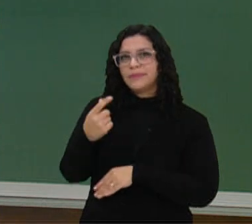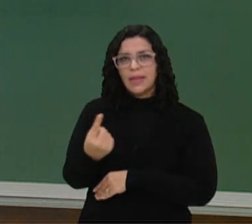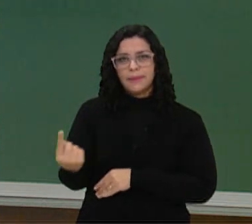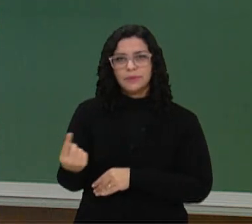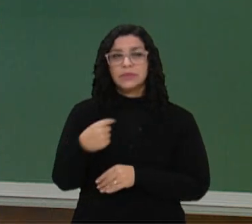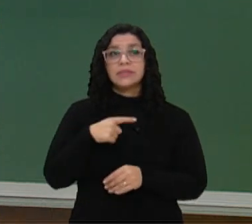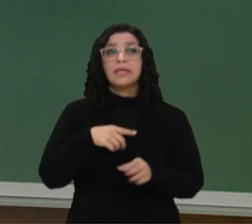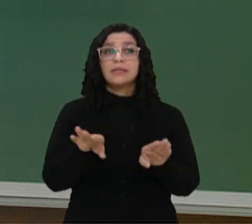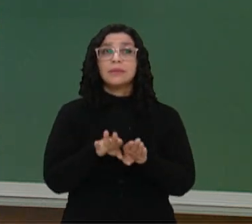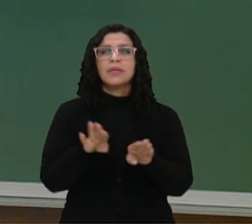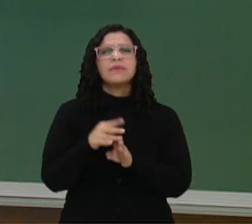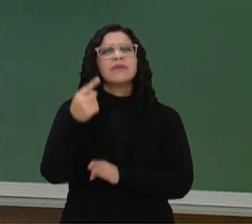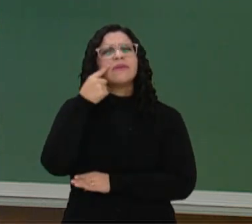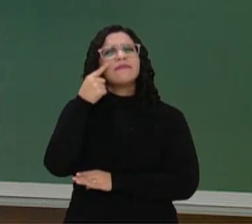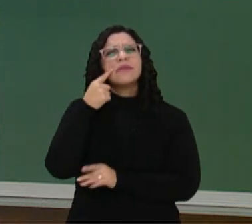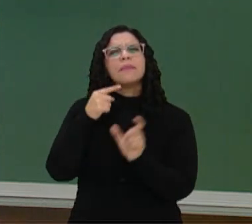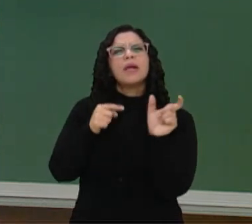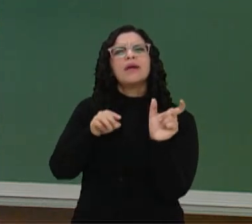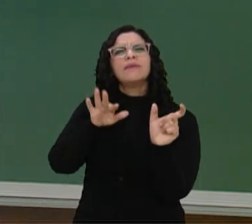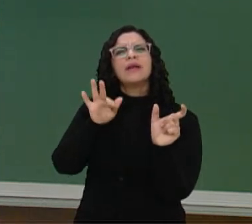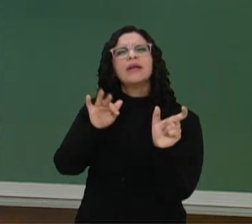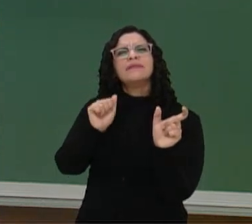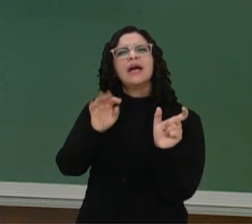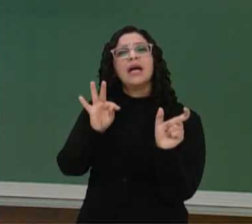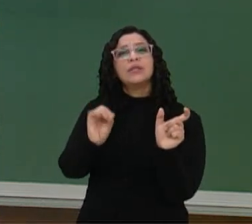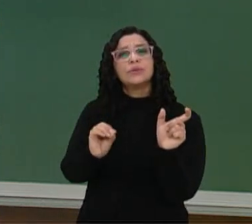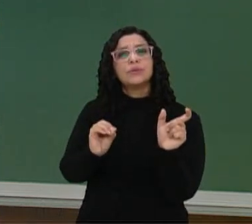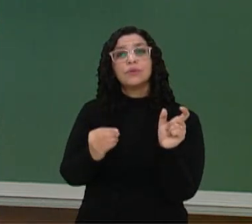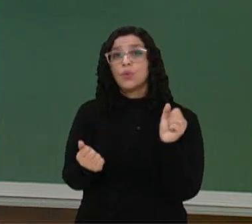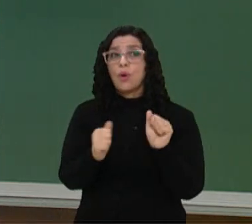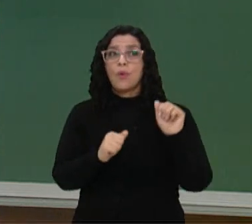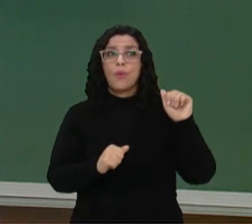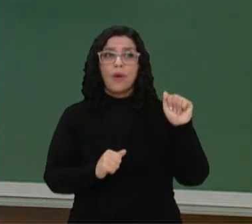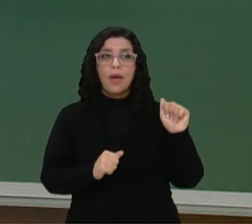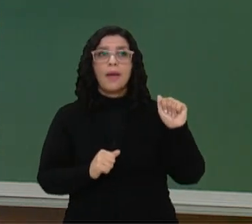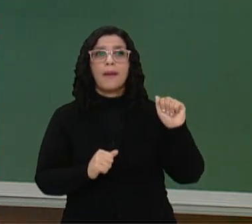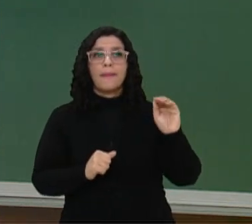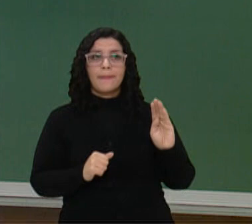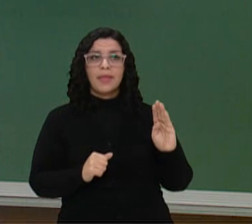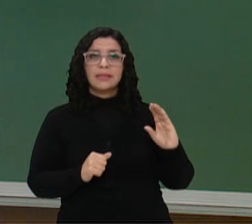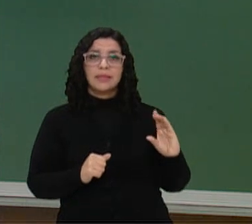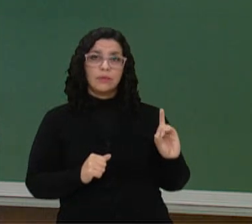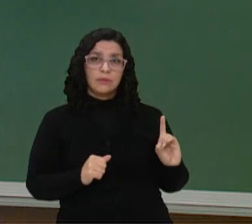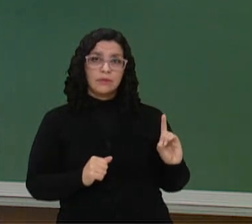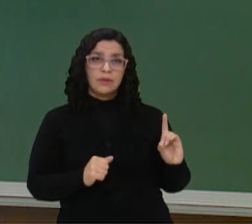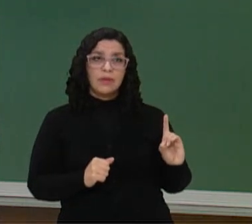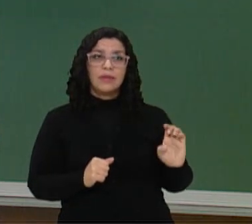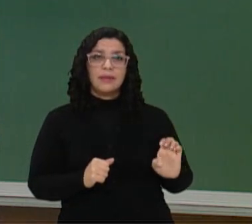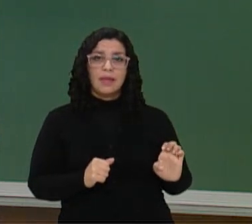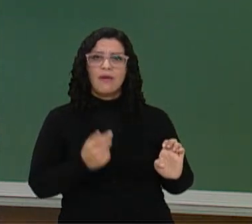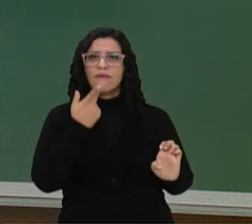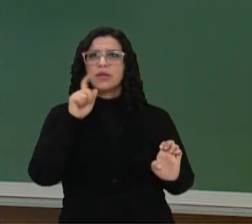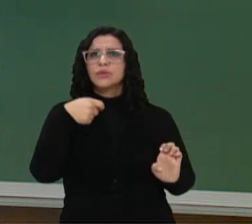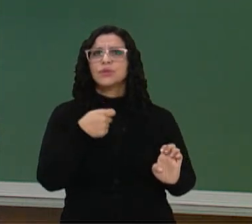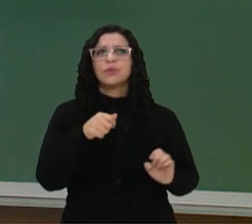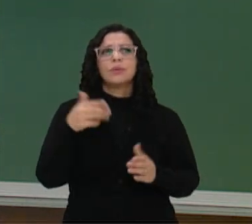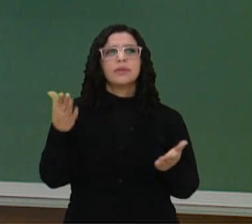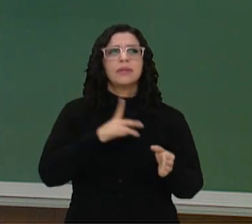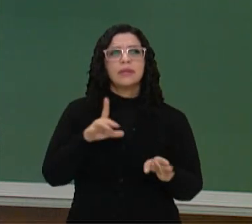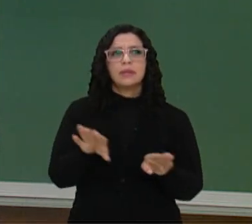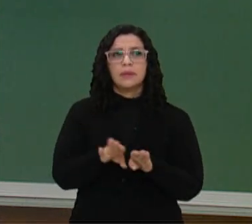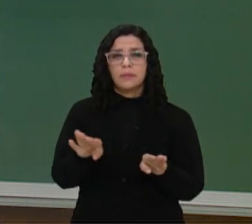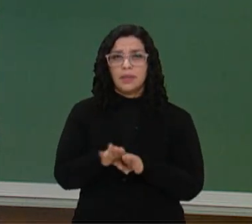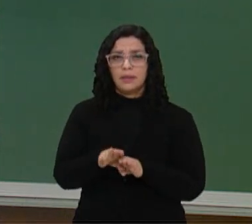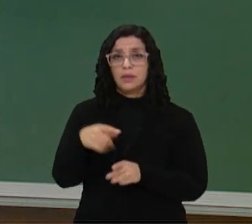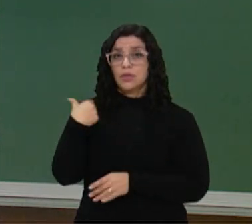a solicitação de você identificar o fato. Qual alternativa indica um fato? Letra A. Enquanto estudante, é